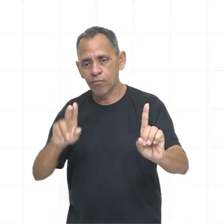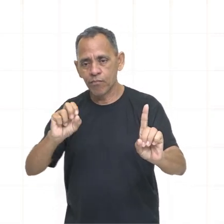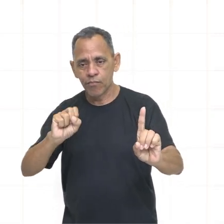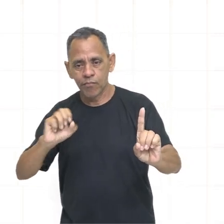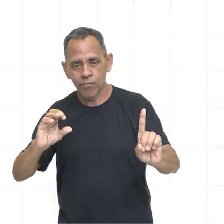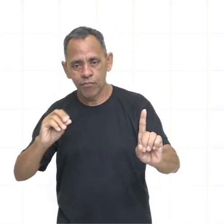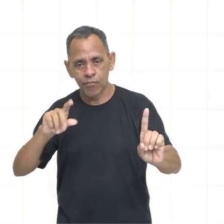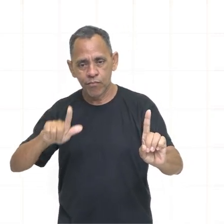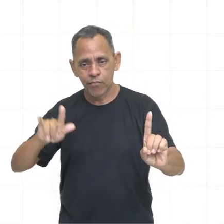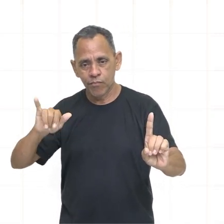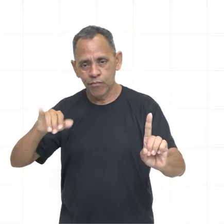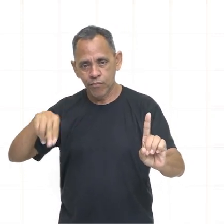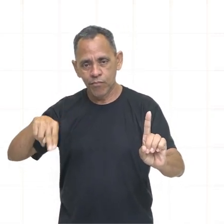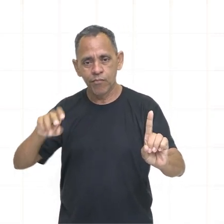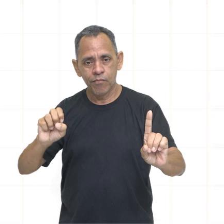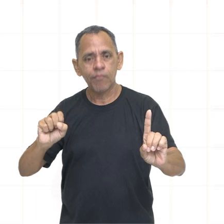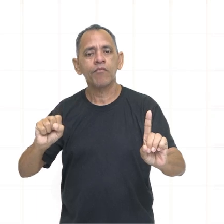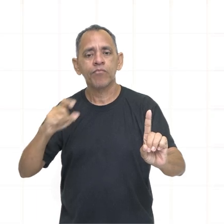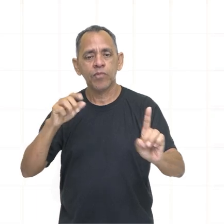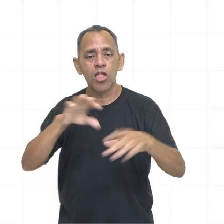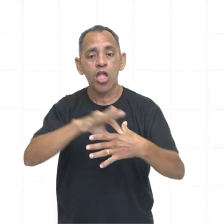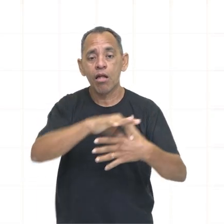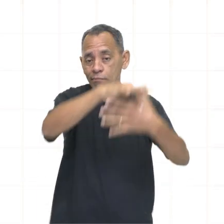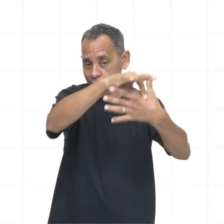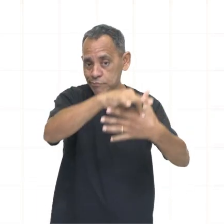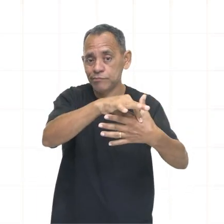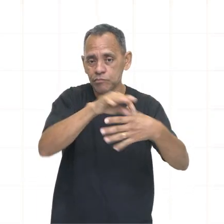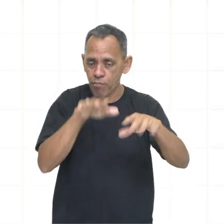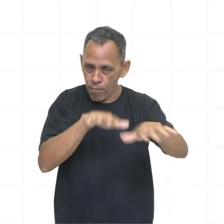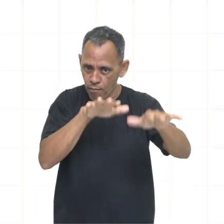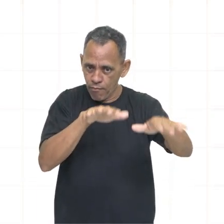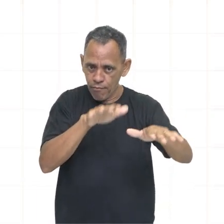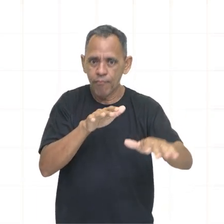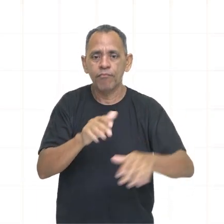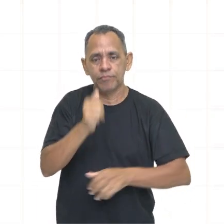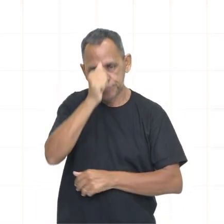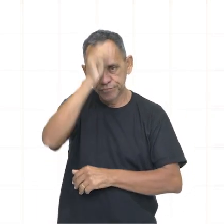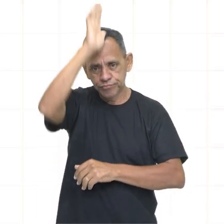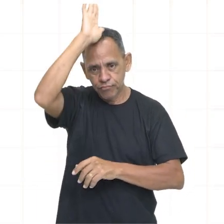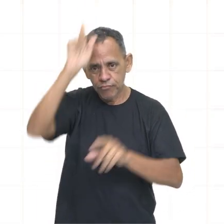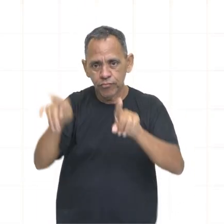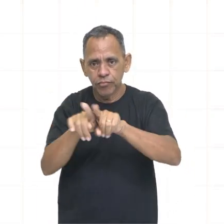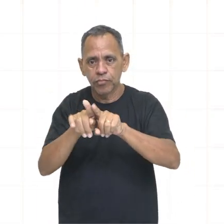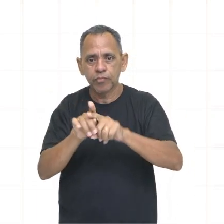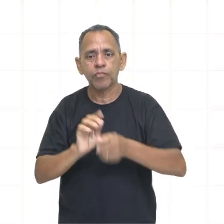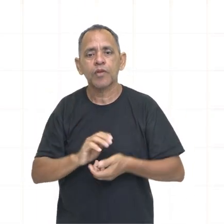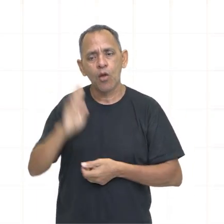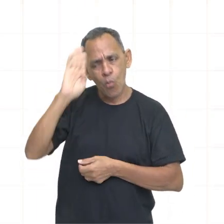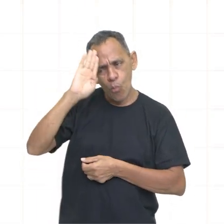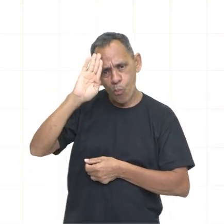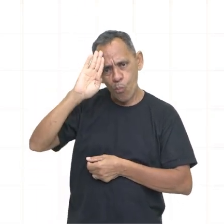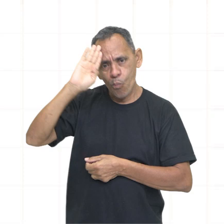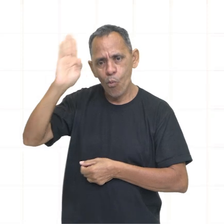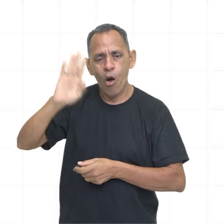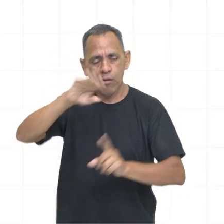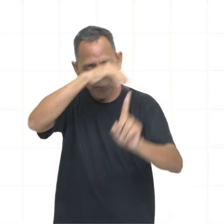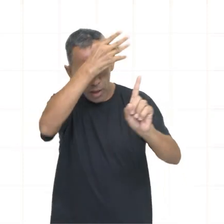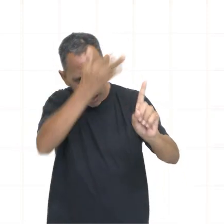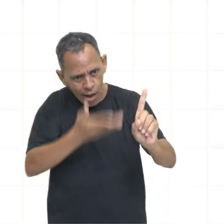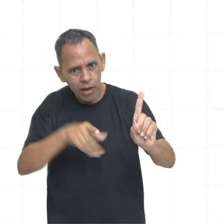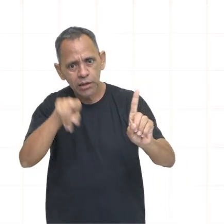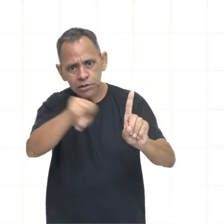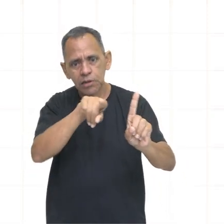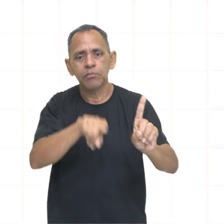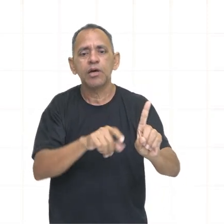justamente o líder do movimento da Marcha sobre Roma, e a exaltação ao militarismo e também o desejo